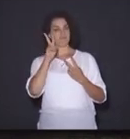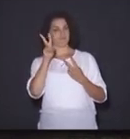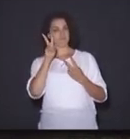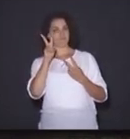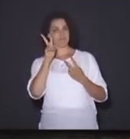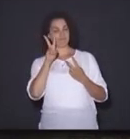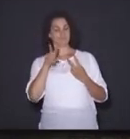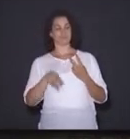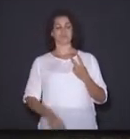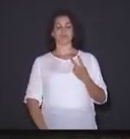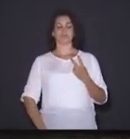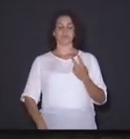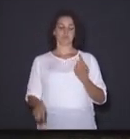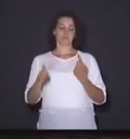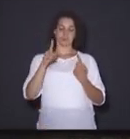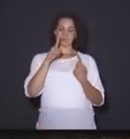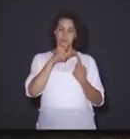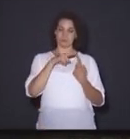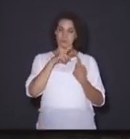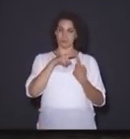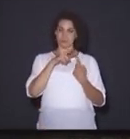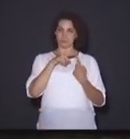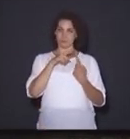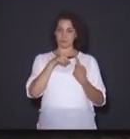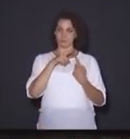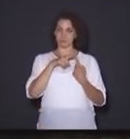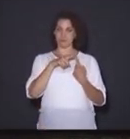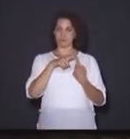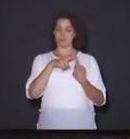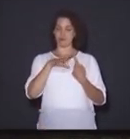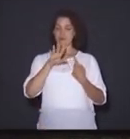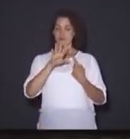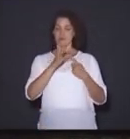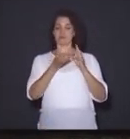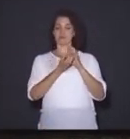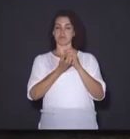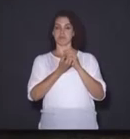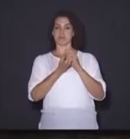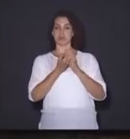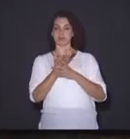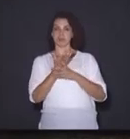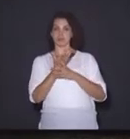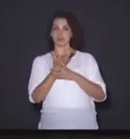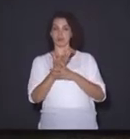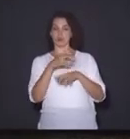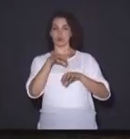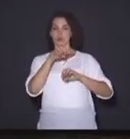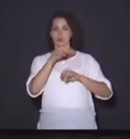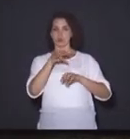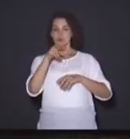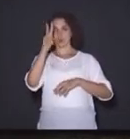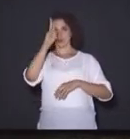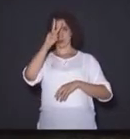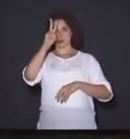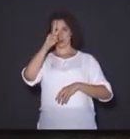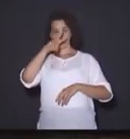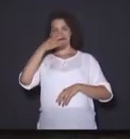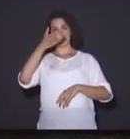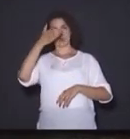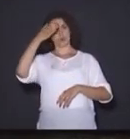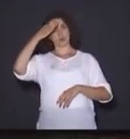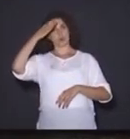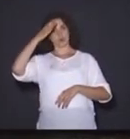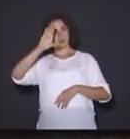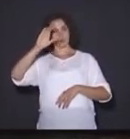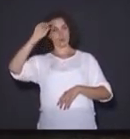nessa questão primeiro é sobre a própria implementação do ensino de história e cultura afro-brasileira e africana